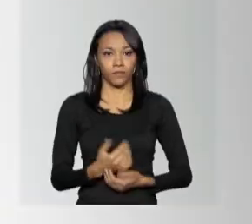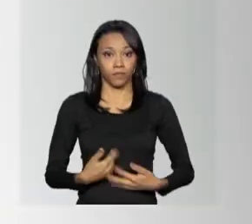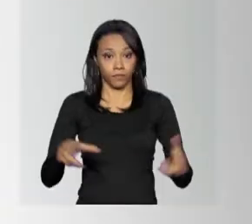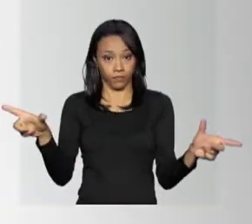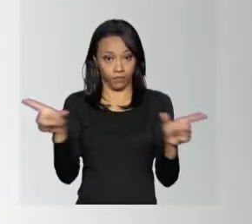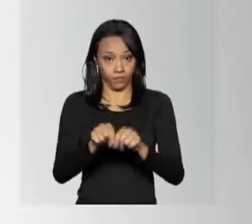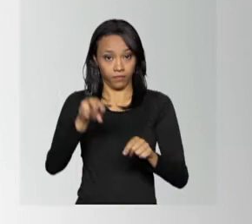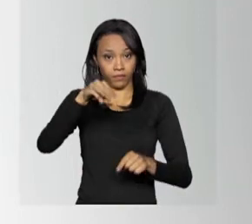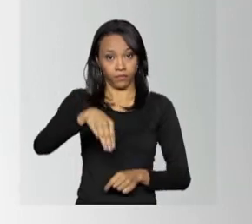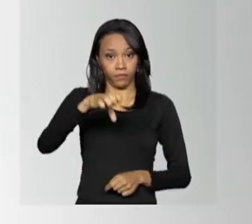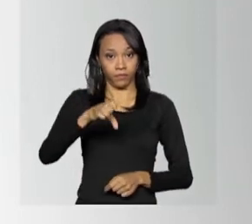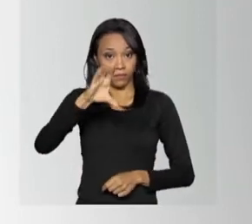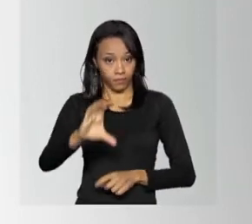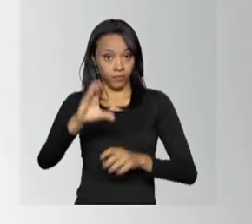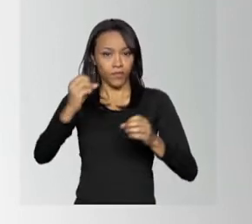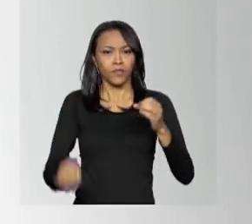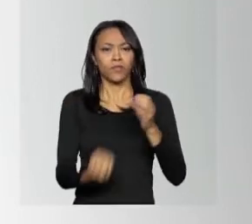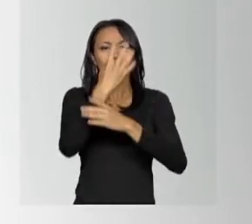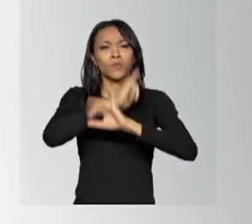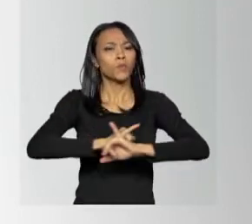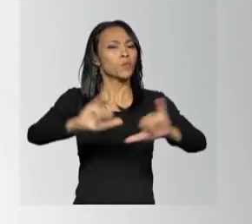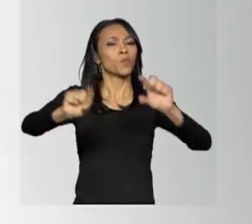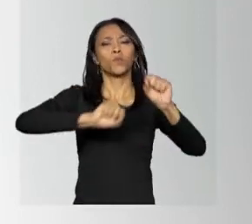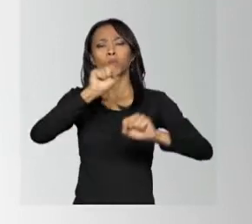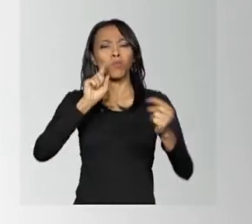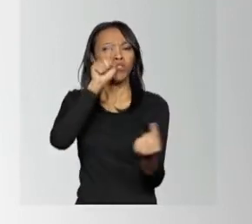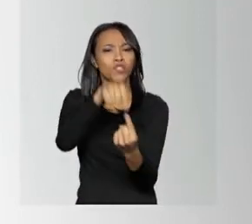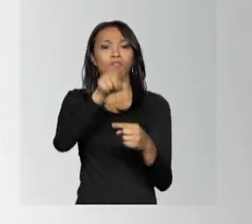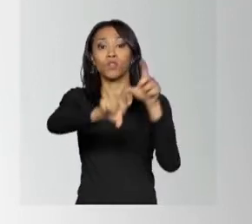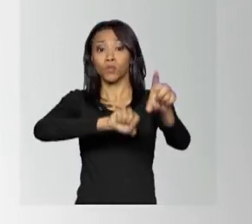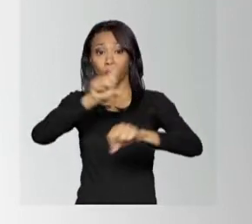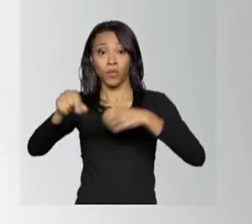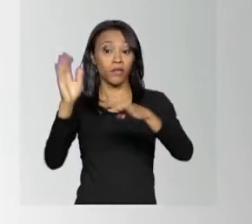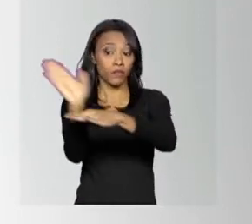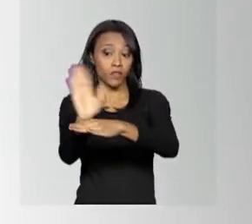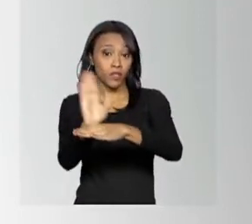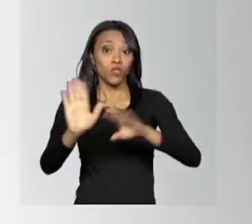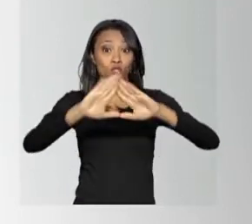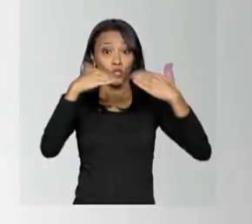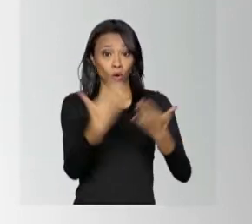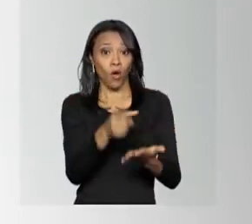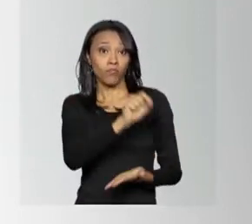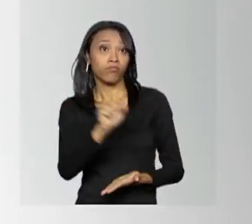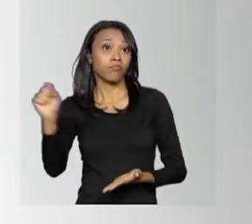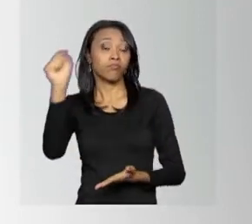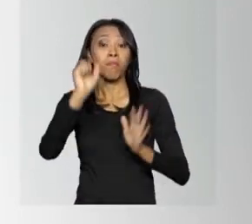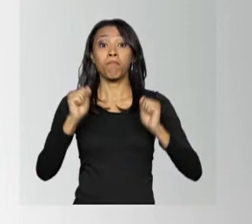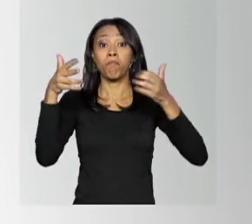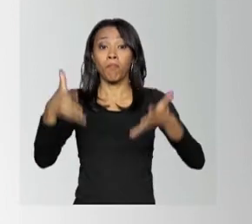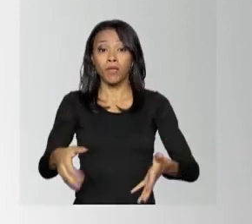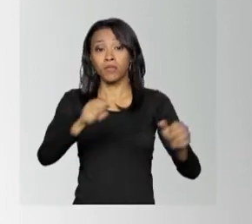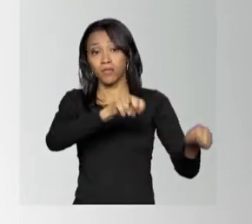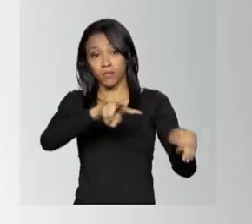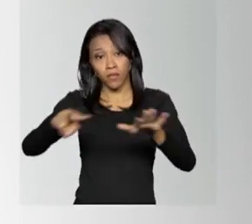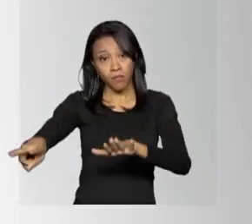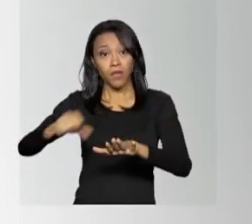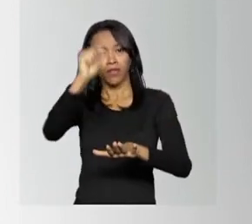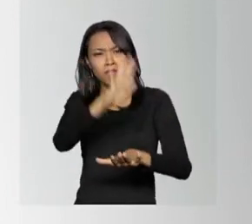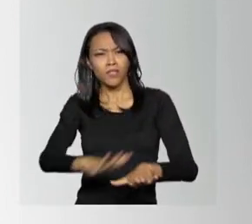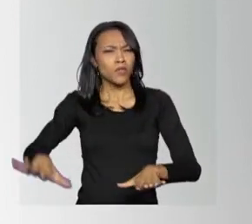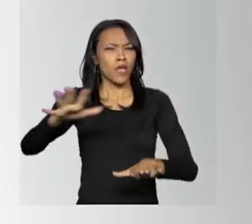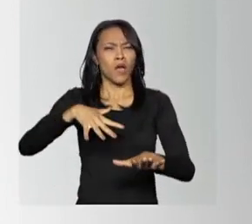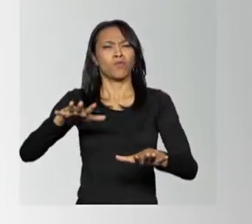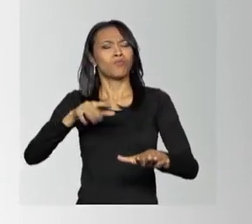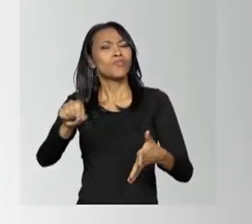O Ministério da Educação lançou um concurso de vídeo para escolas que estejam participando da Semana Nacional de Mobilização